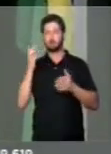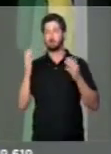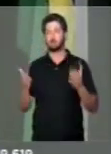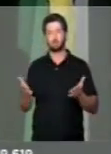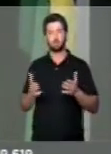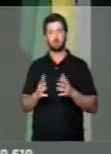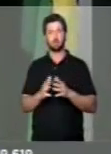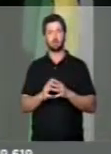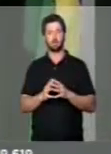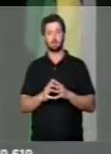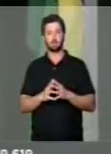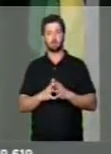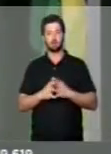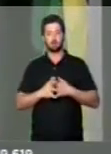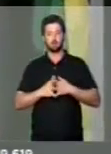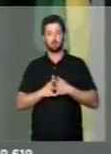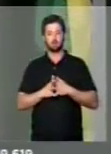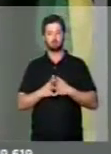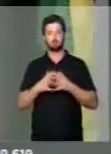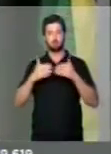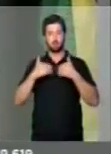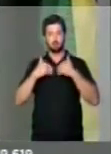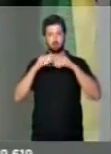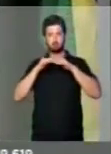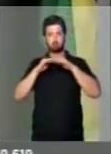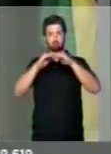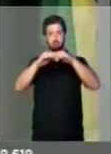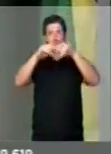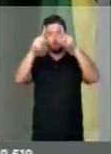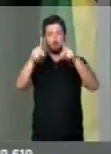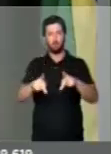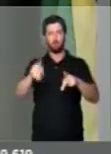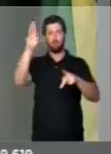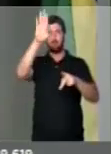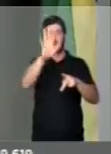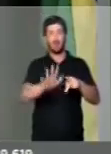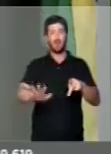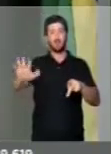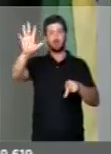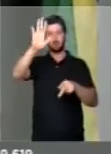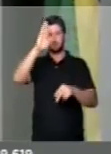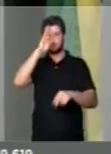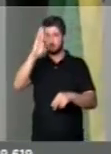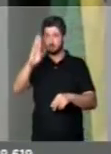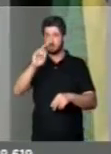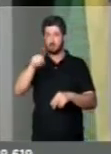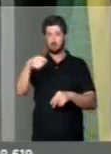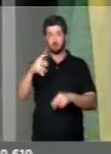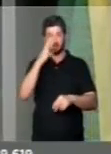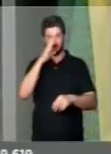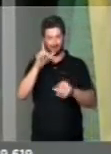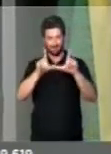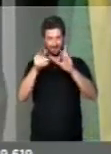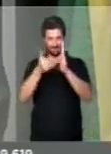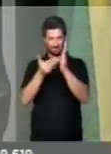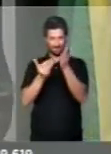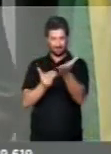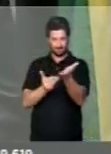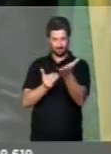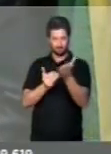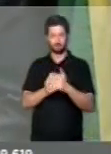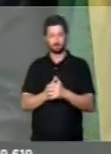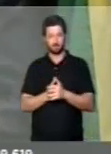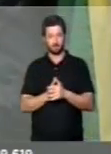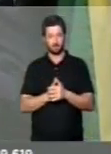parlamentares, gostaria de me dirigir a todo o povo brasileiro, em especial os que nos acompanham pela